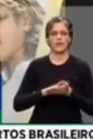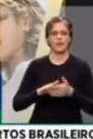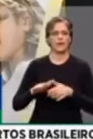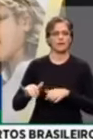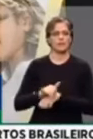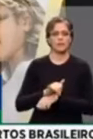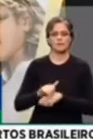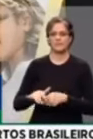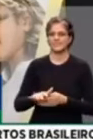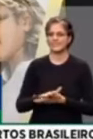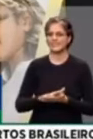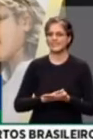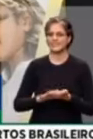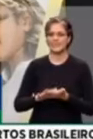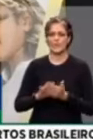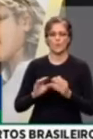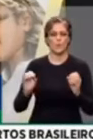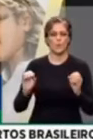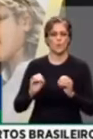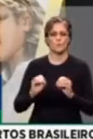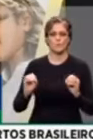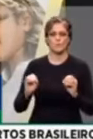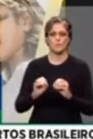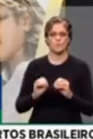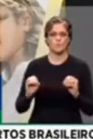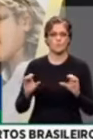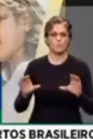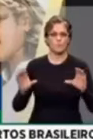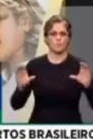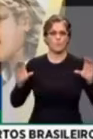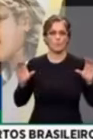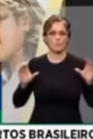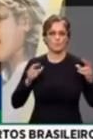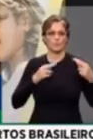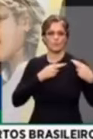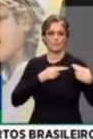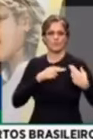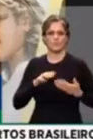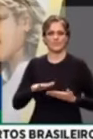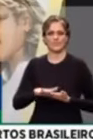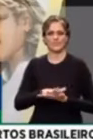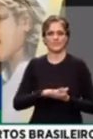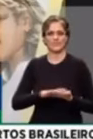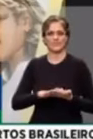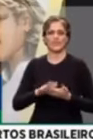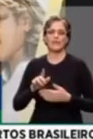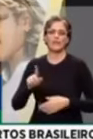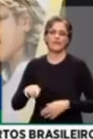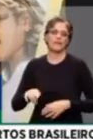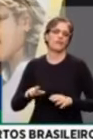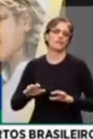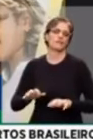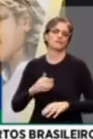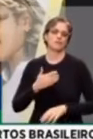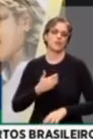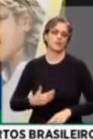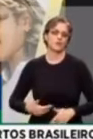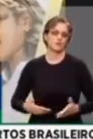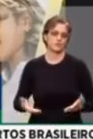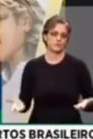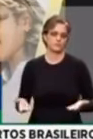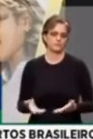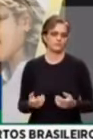nada. É o silêncio, é o desdém, é a irresponsabilidade que são marcas deste governo. Não é